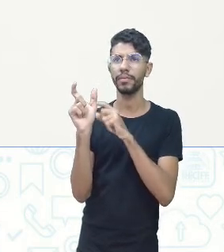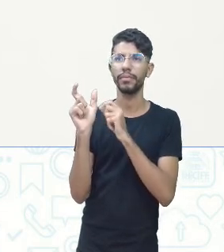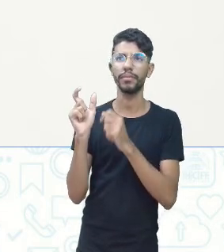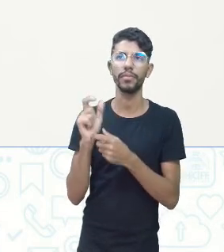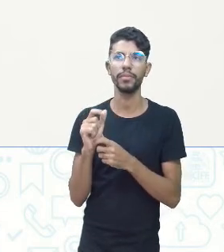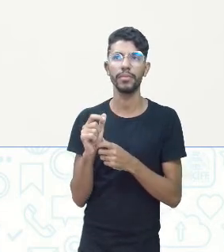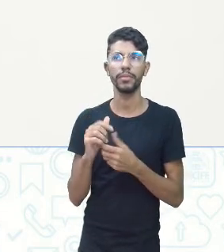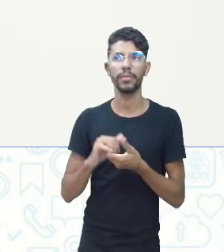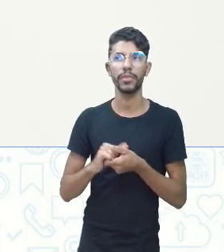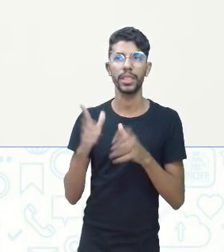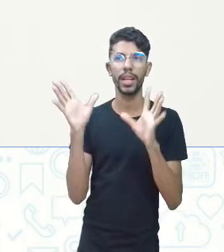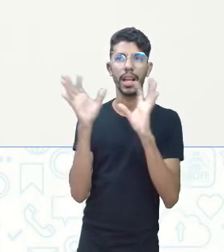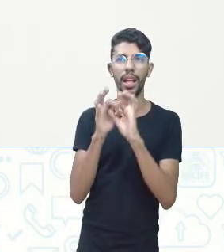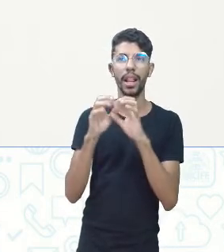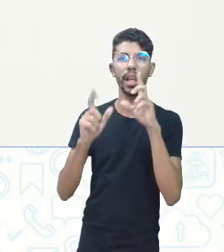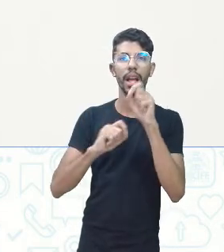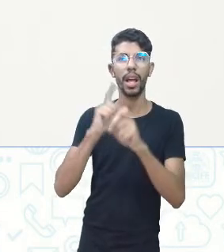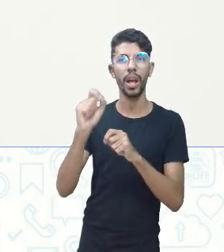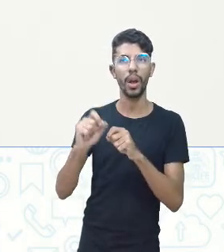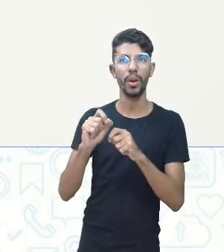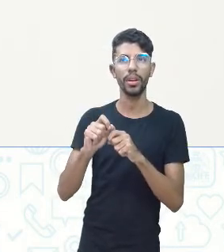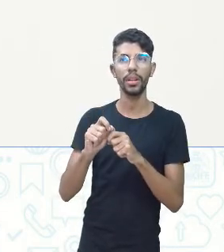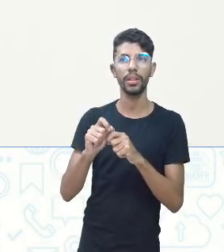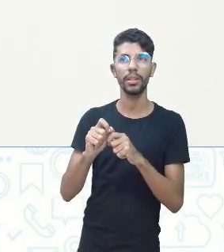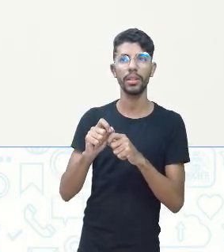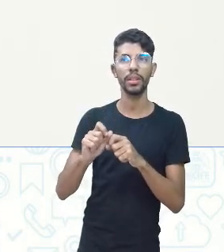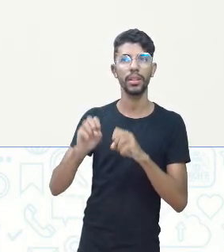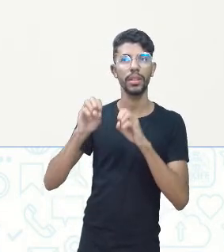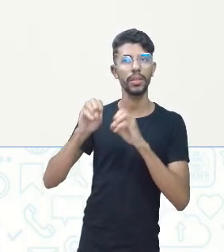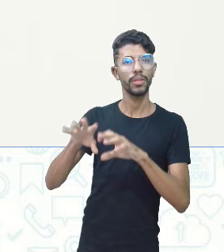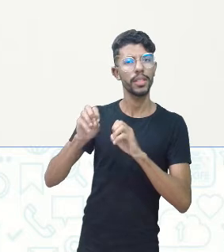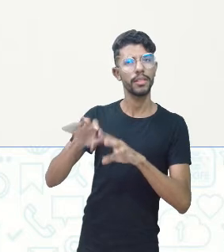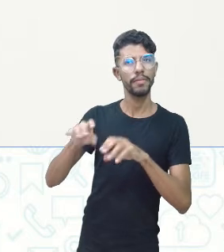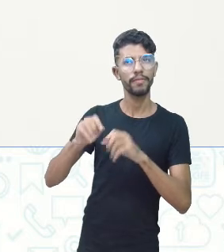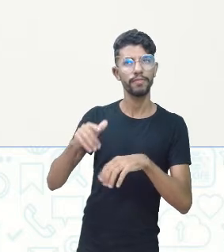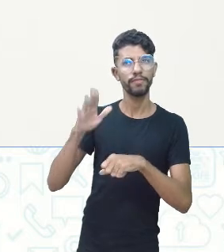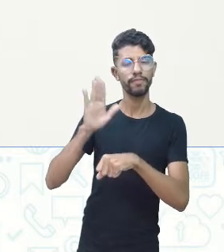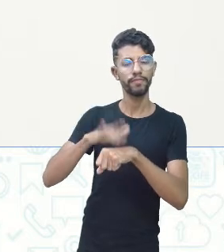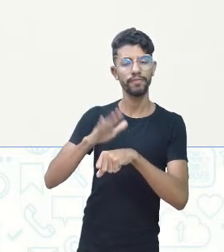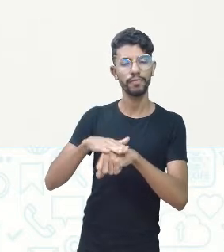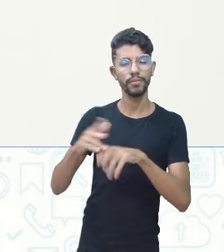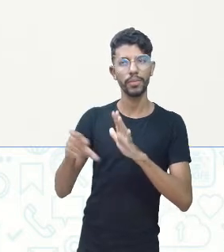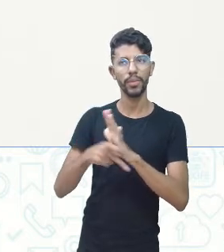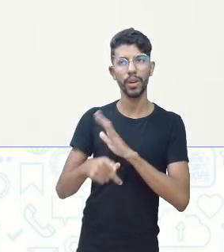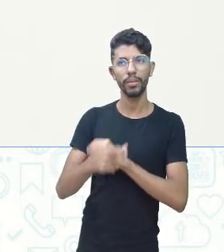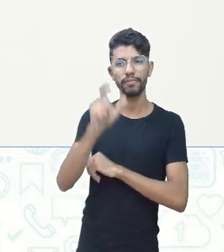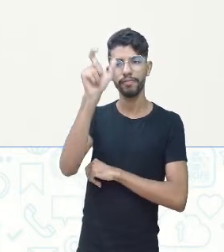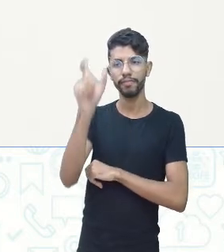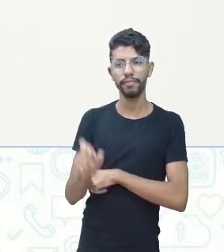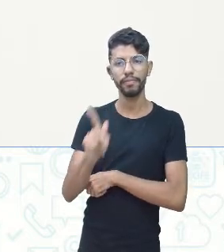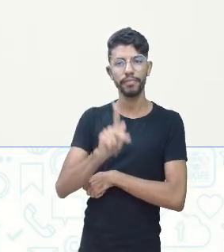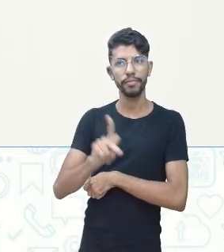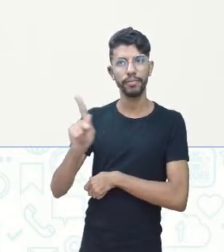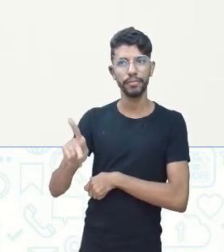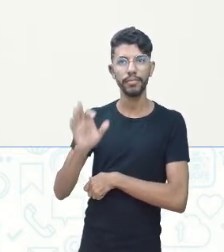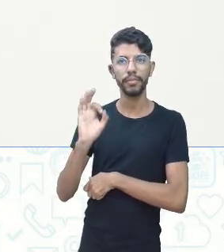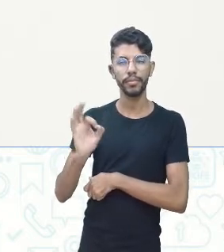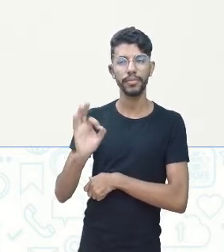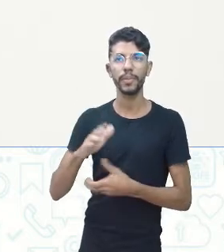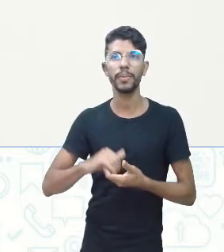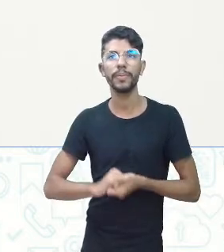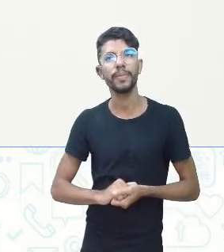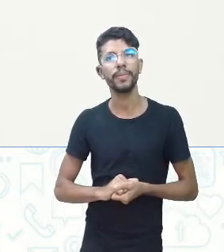si está relacionada ao ensino exercido por um tutor, um professor, tá certo? Então,